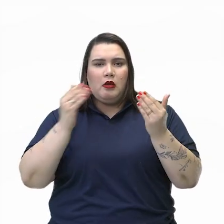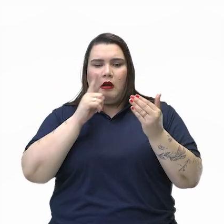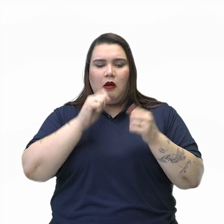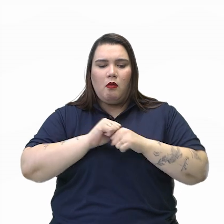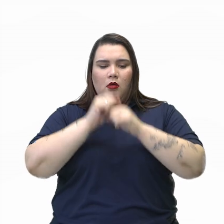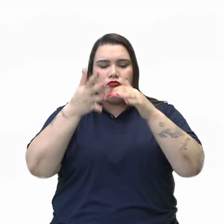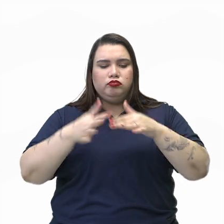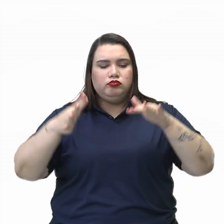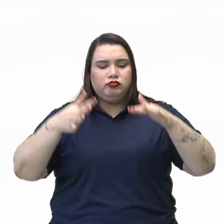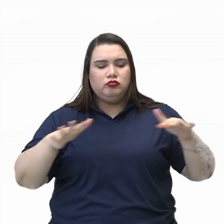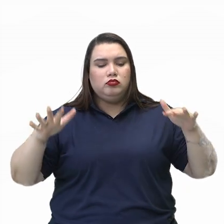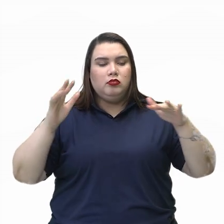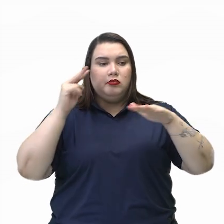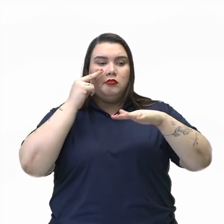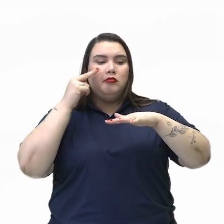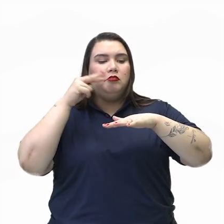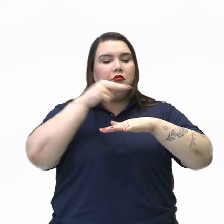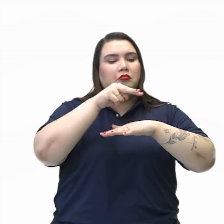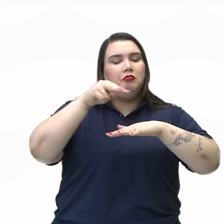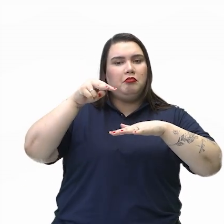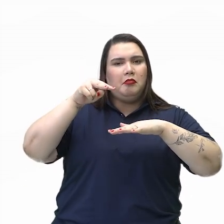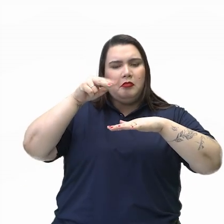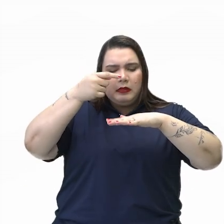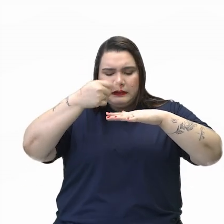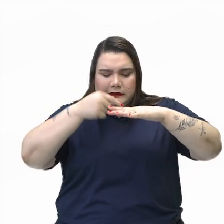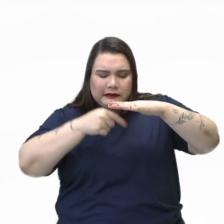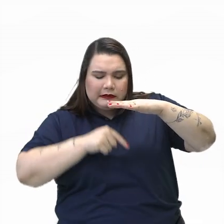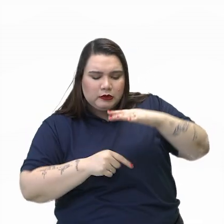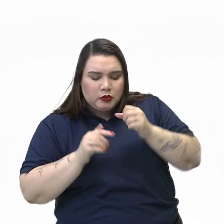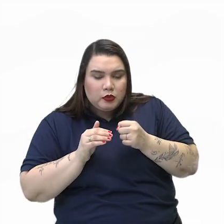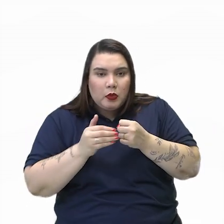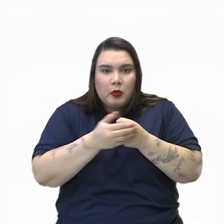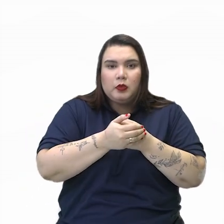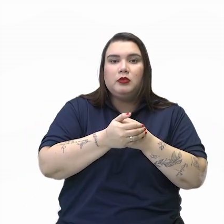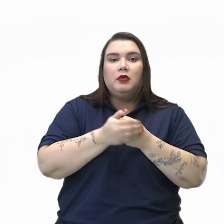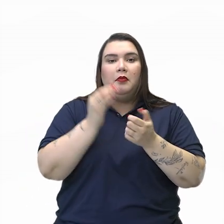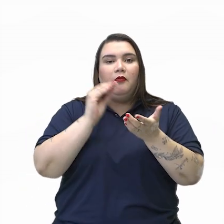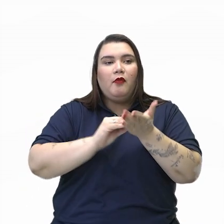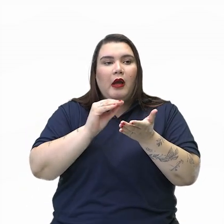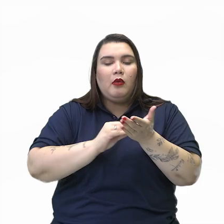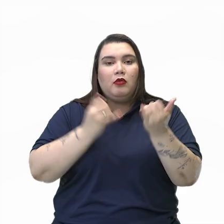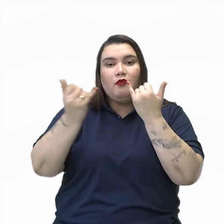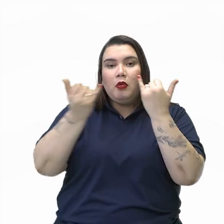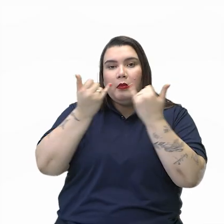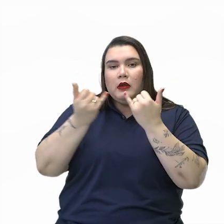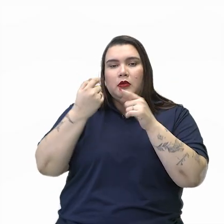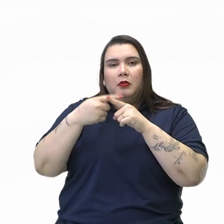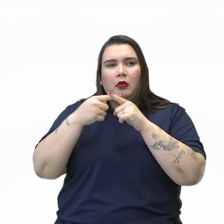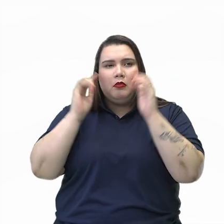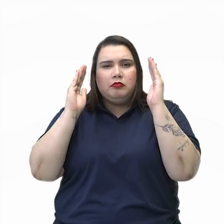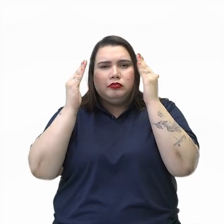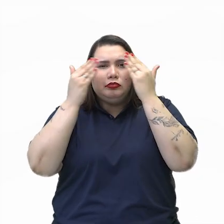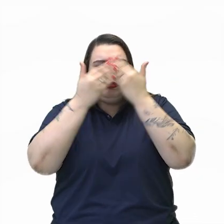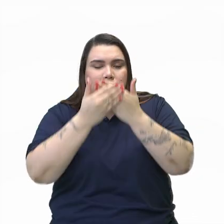observar um pouco, mas o fundo ele fica escondido, porque começa a ficar escuro e criando